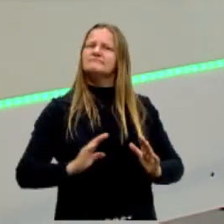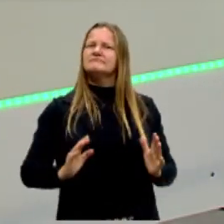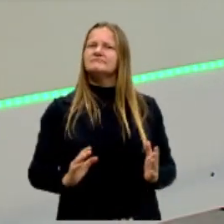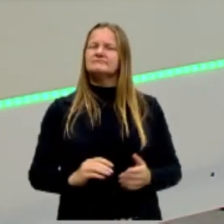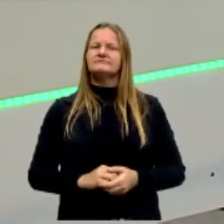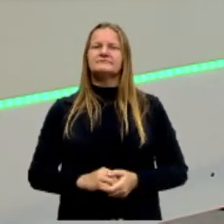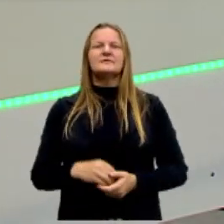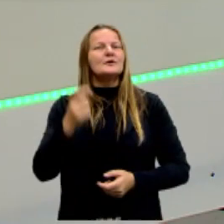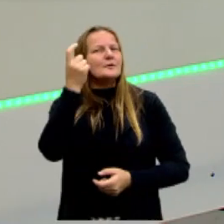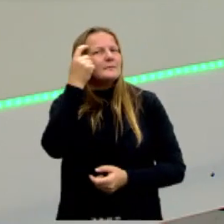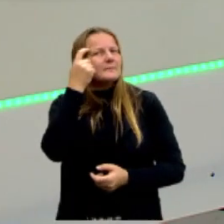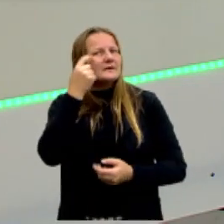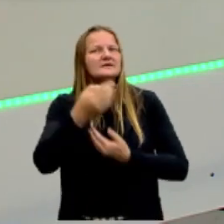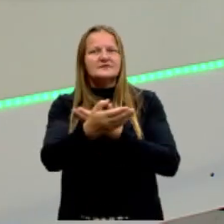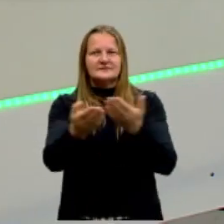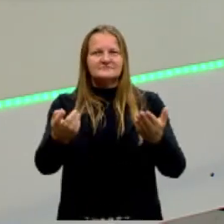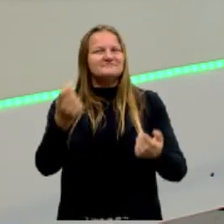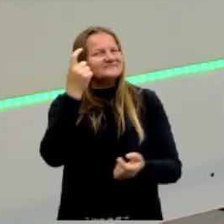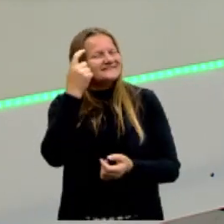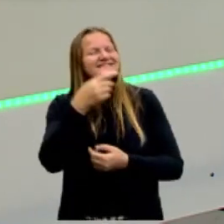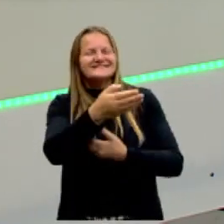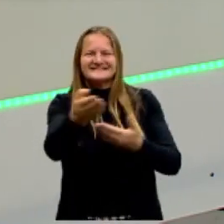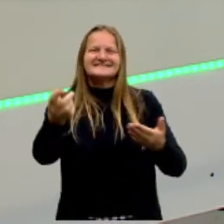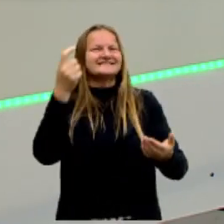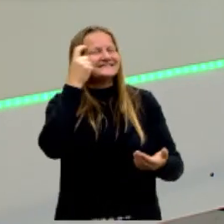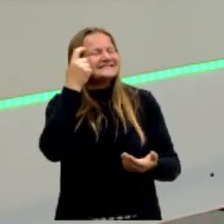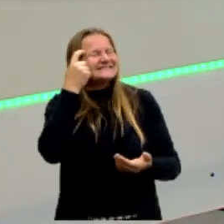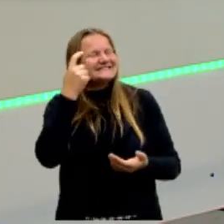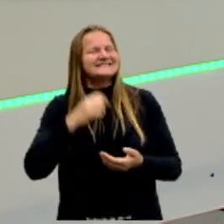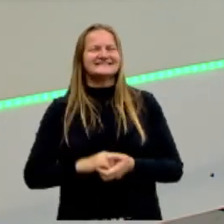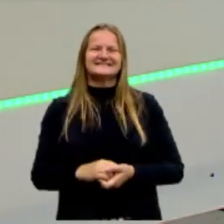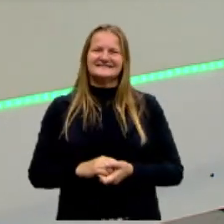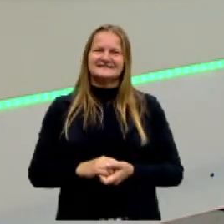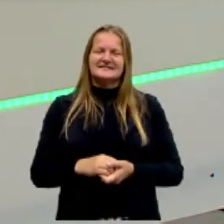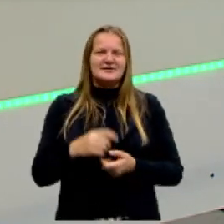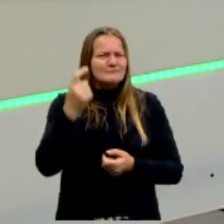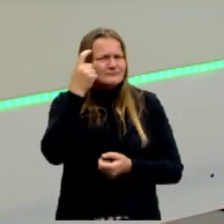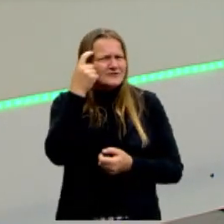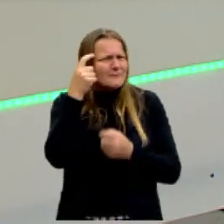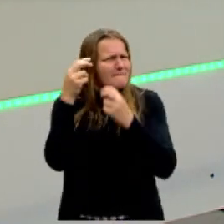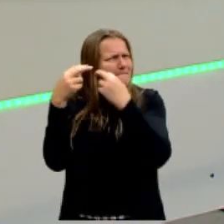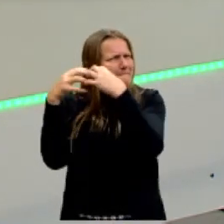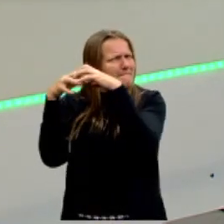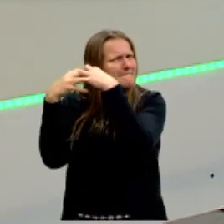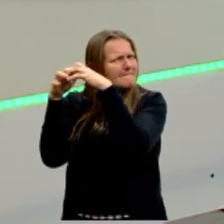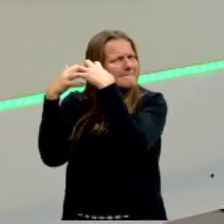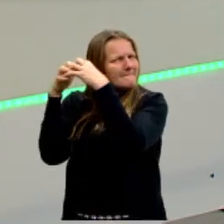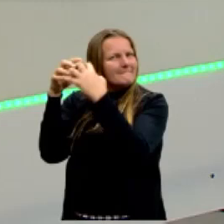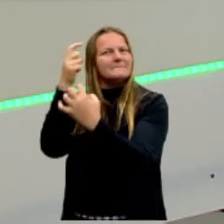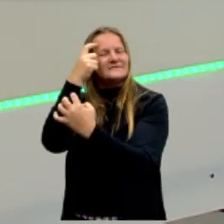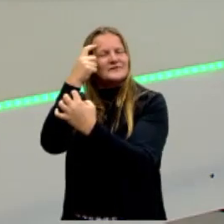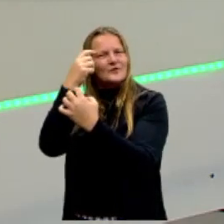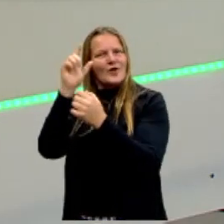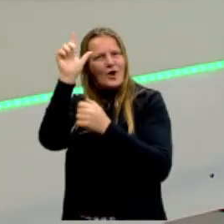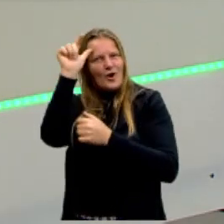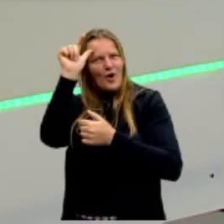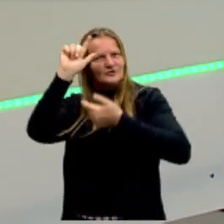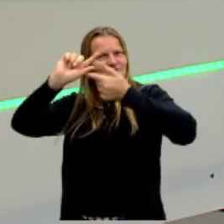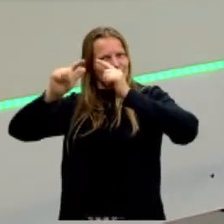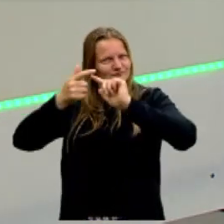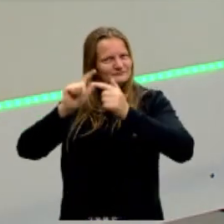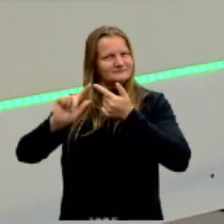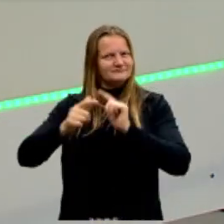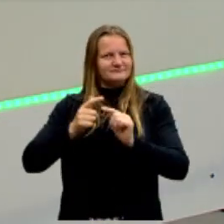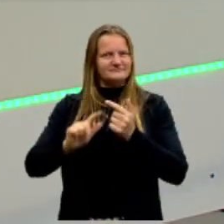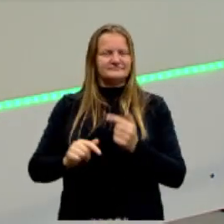Então pensa em dessas cabecinhas A raciocinem tá é meio que Lógico tá